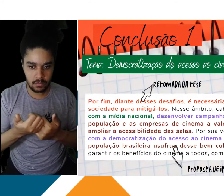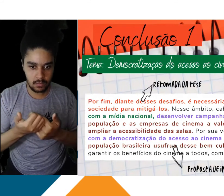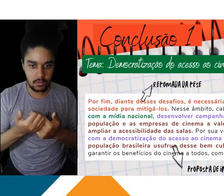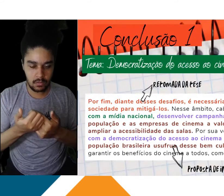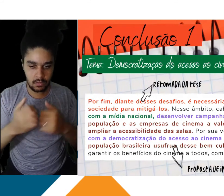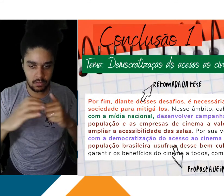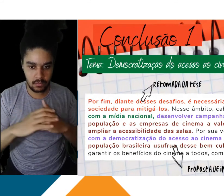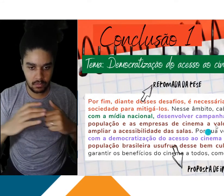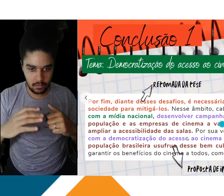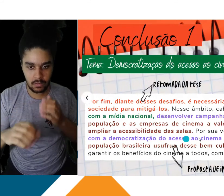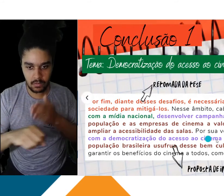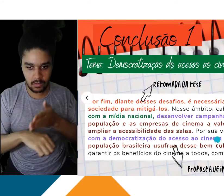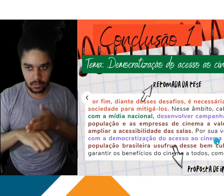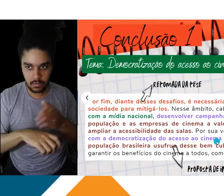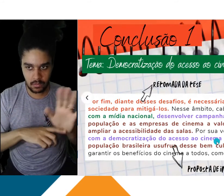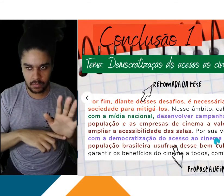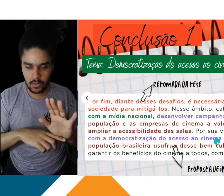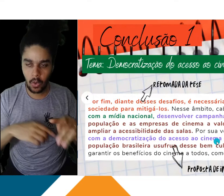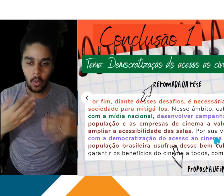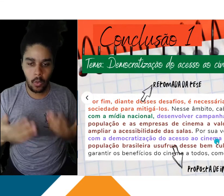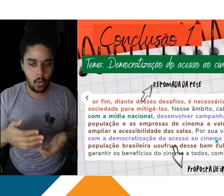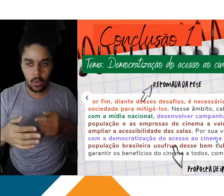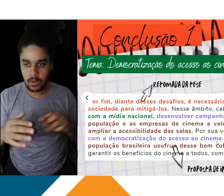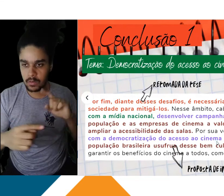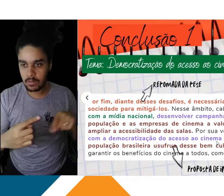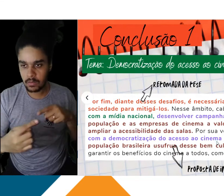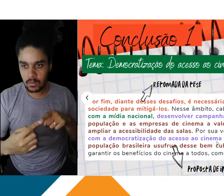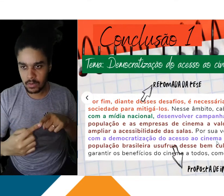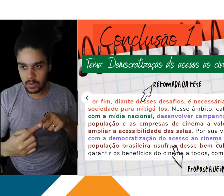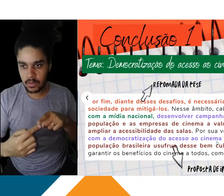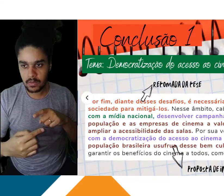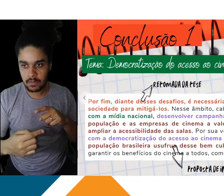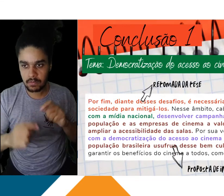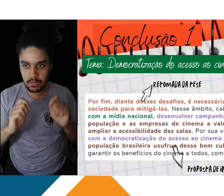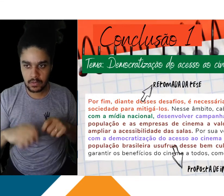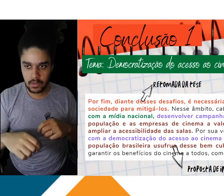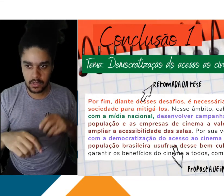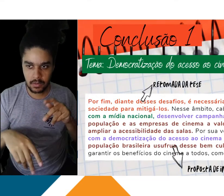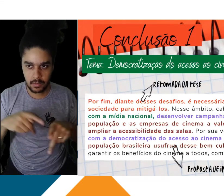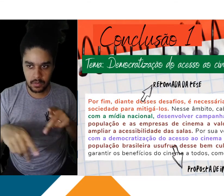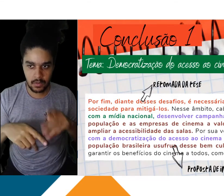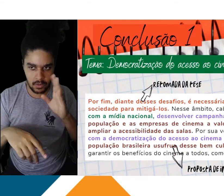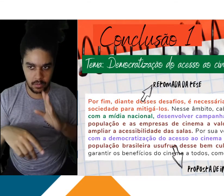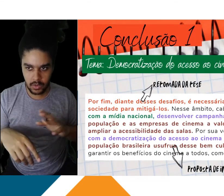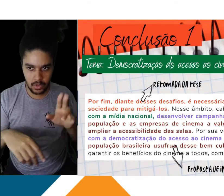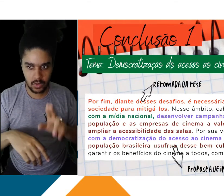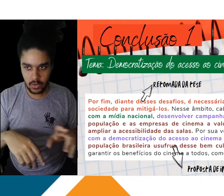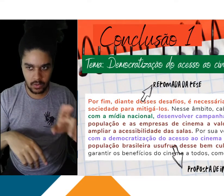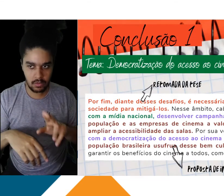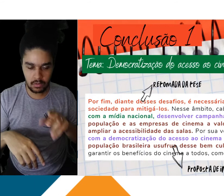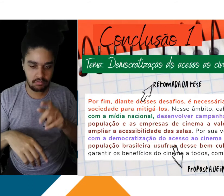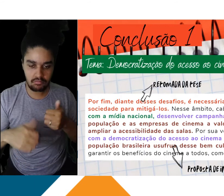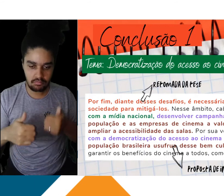Ação, colaborar com a democratização do acesso ao cinema. Qual é a finalidade? Com o objetivo de permitir que a população